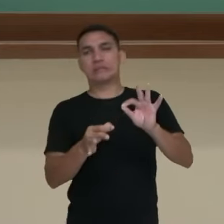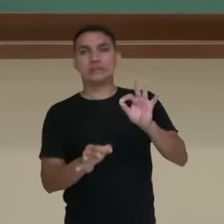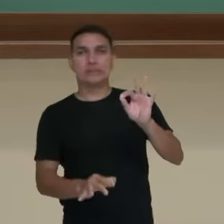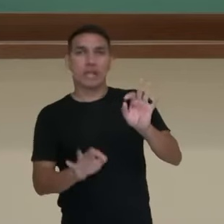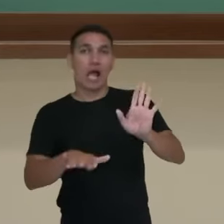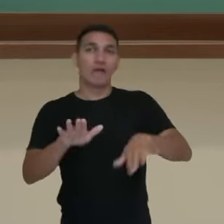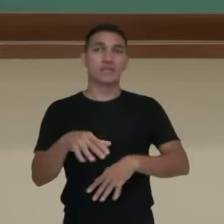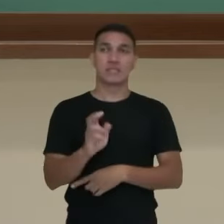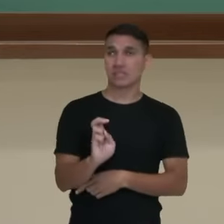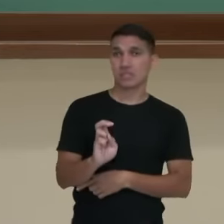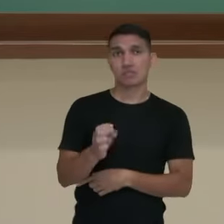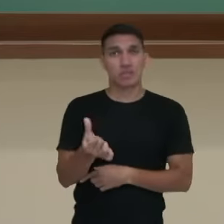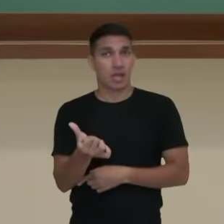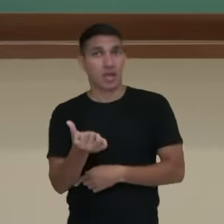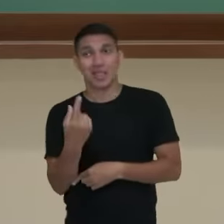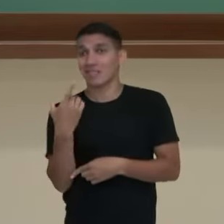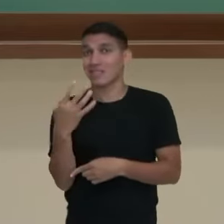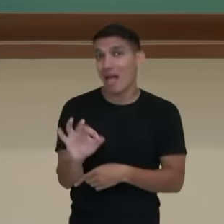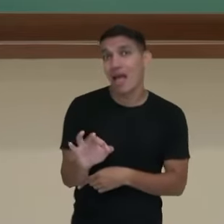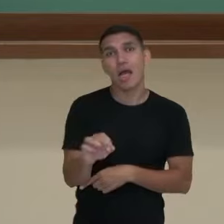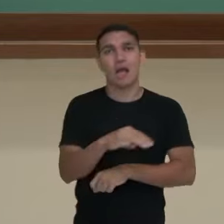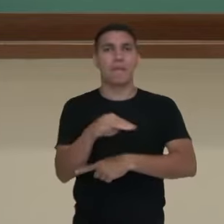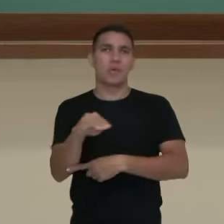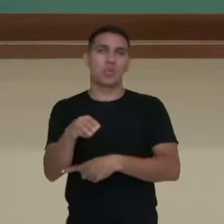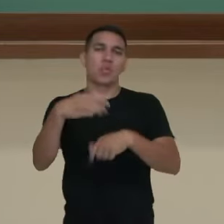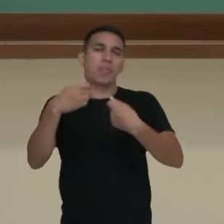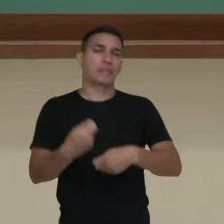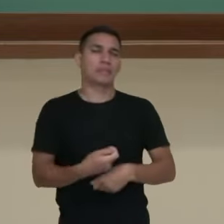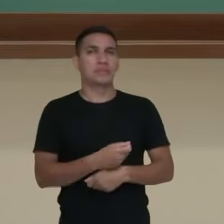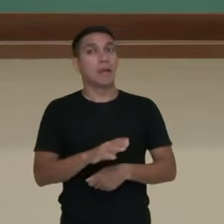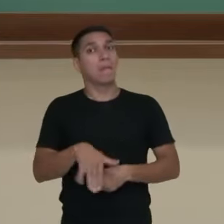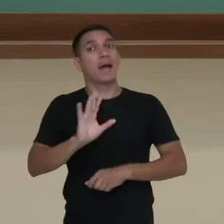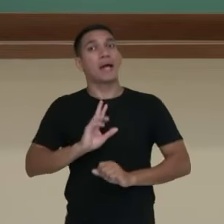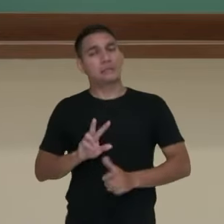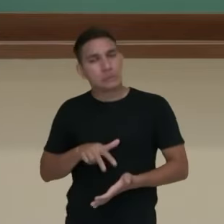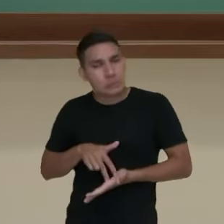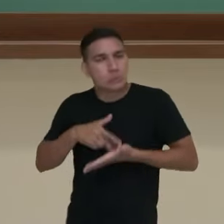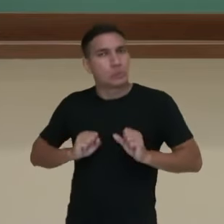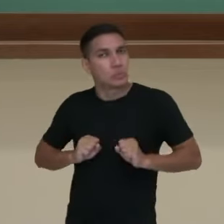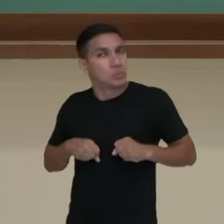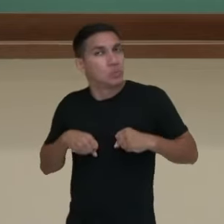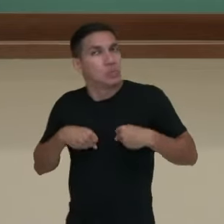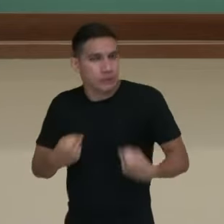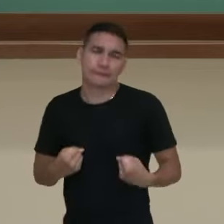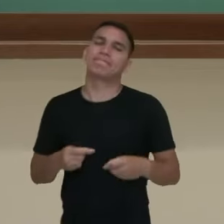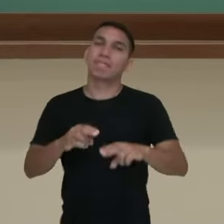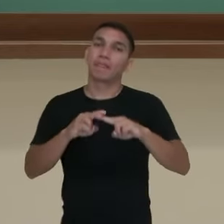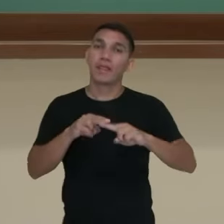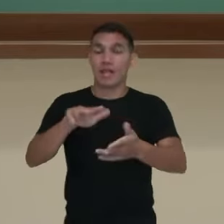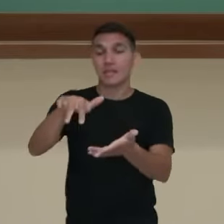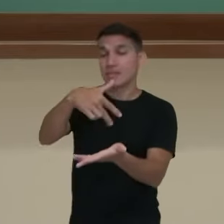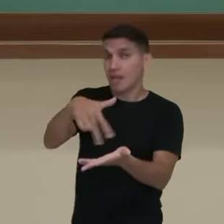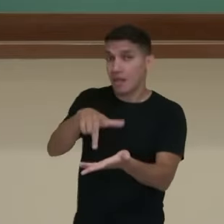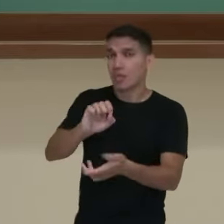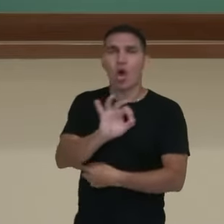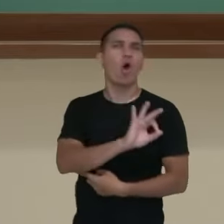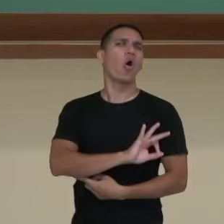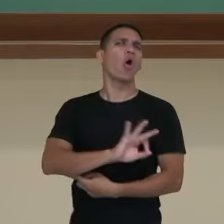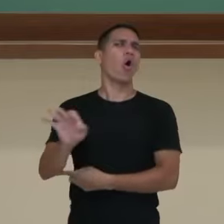às vezes 10 minutos, e isso exige aí uma maior resistência física. Então, dançar é um